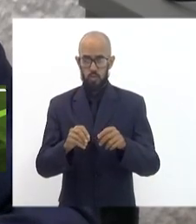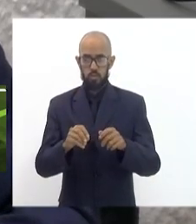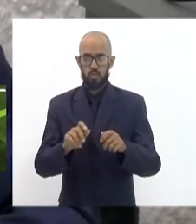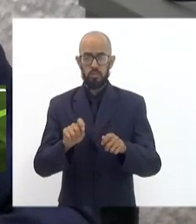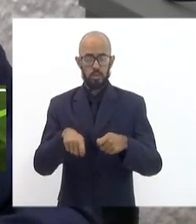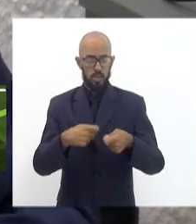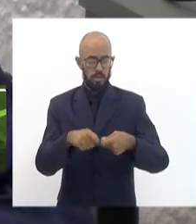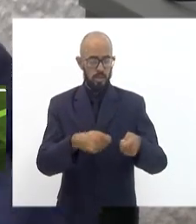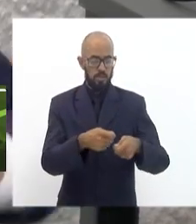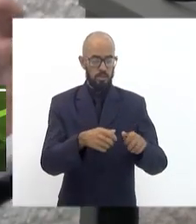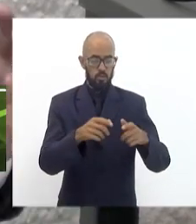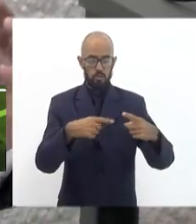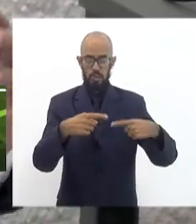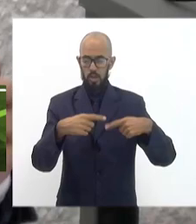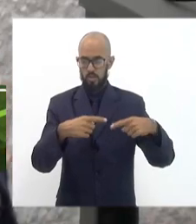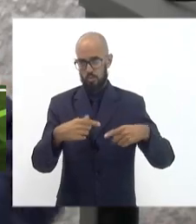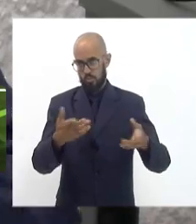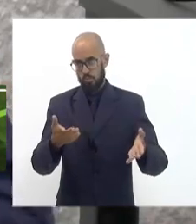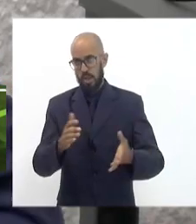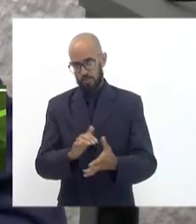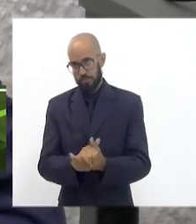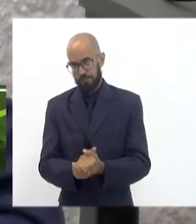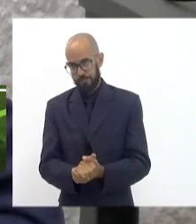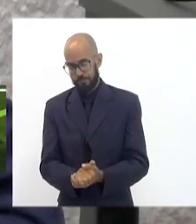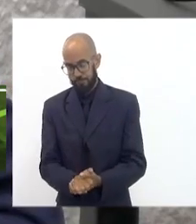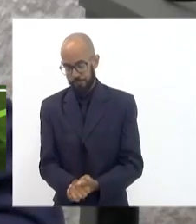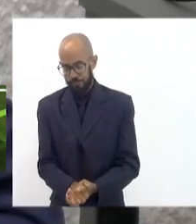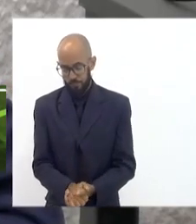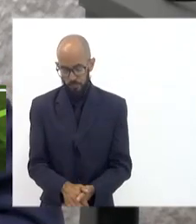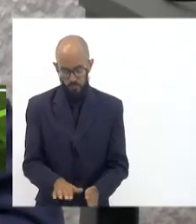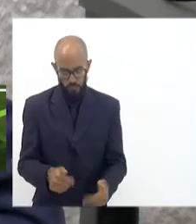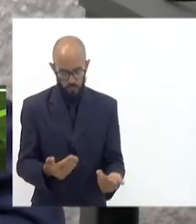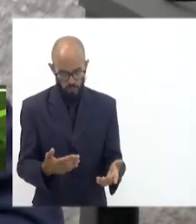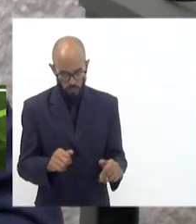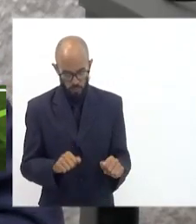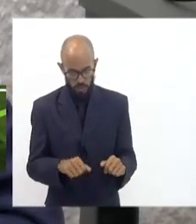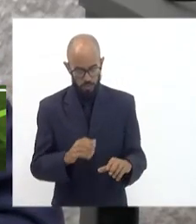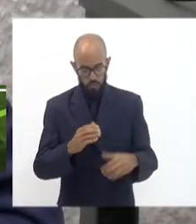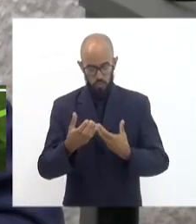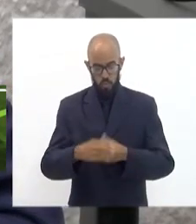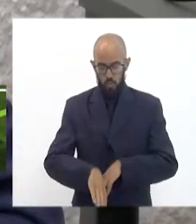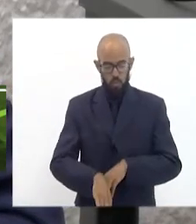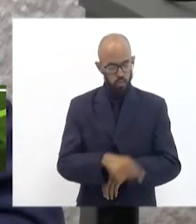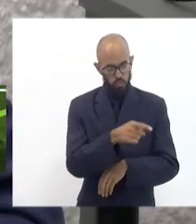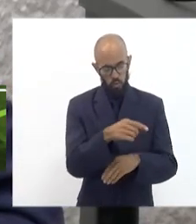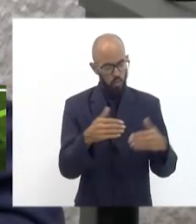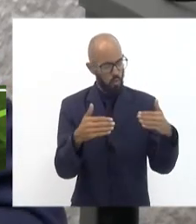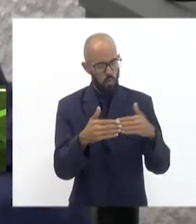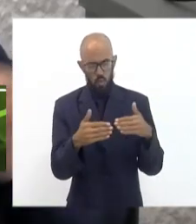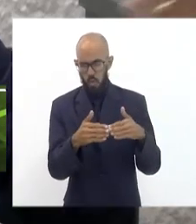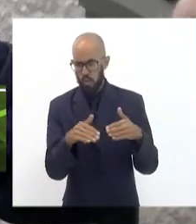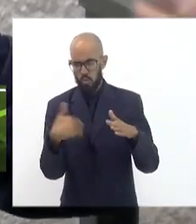feitos de areia então essa questão da do concurso público eu concordo em gênero número e grau depois nós vamos te dar todas as